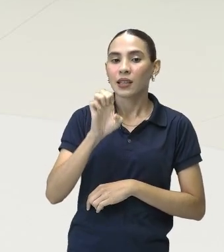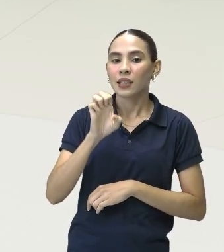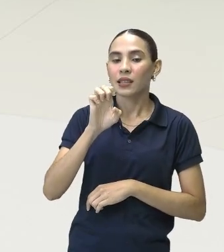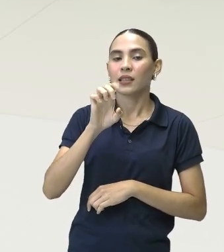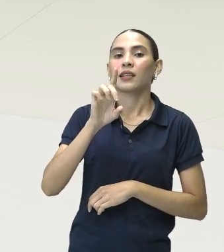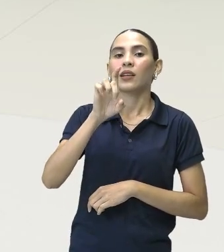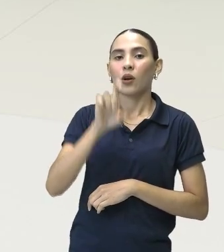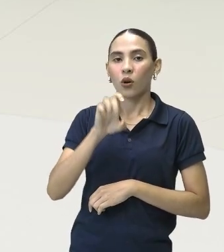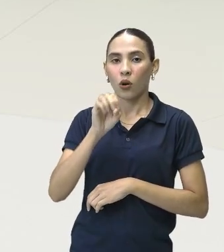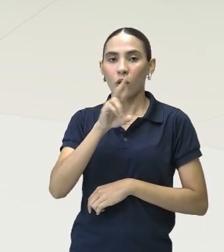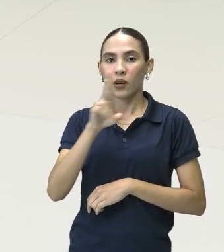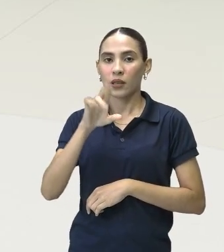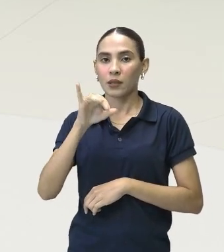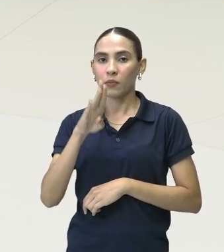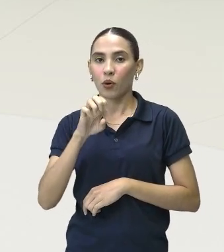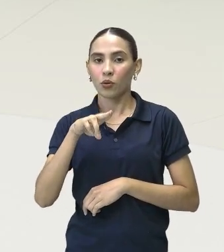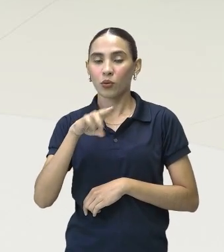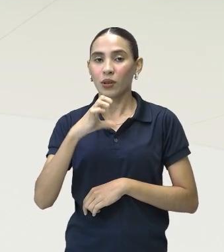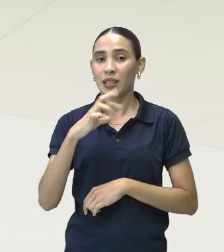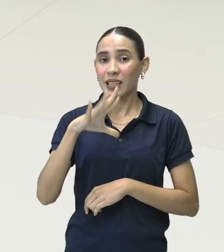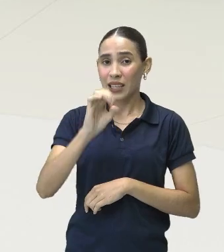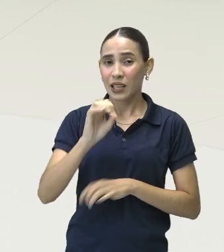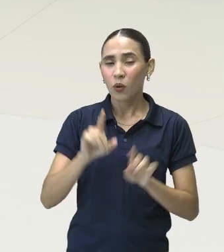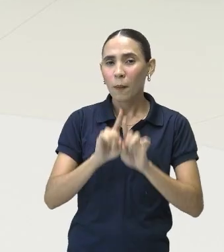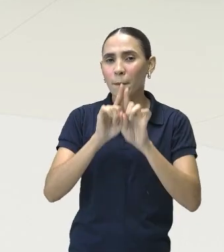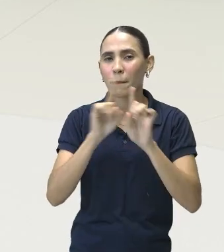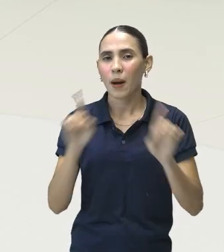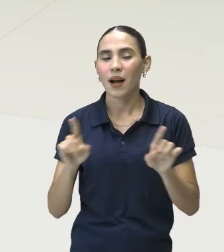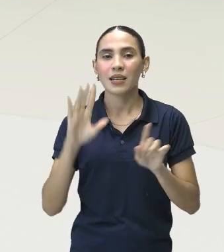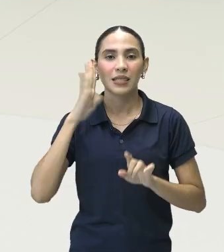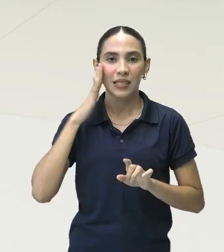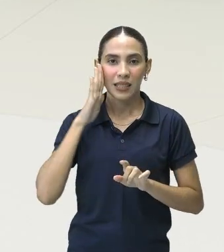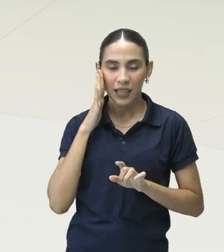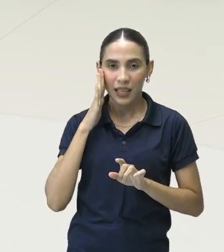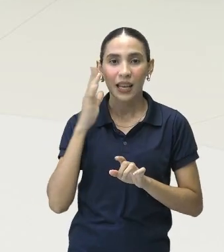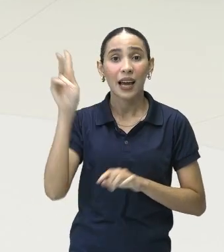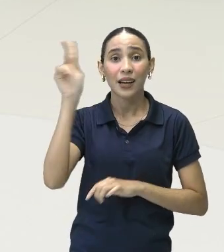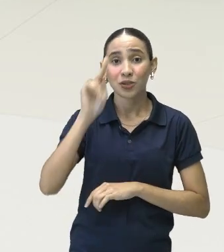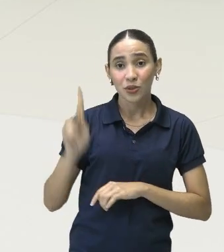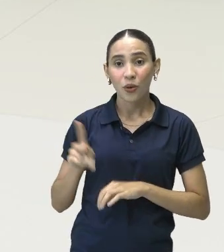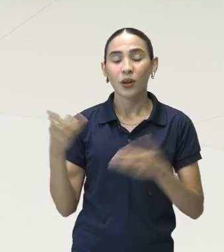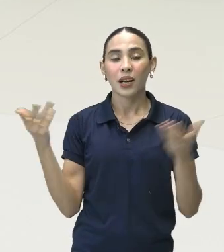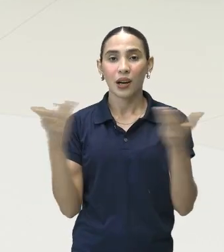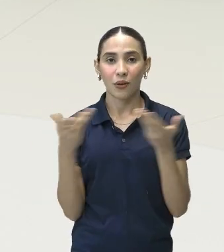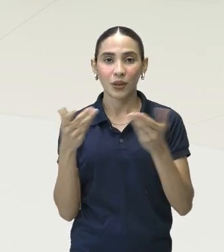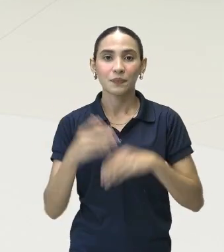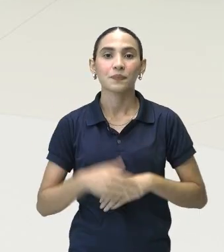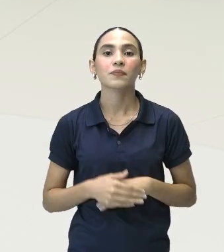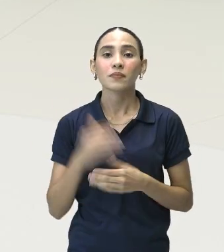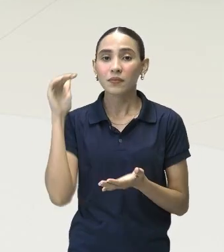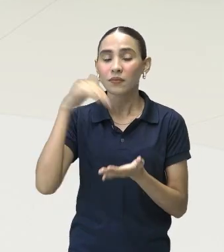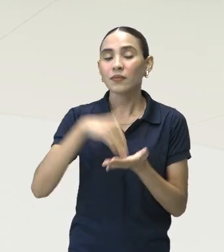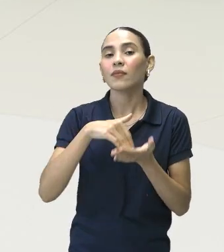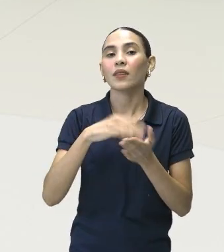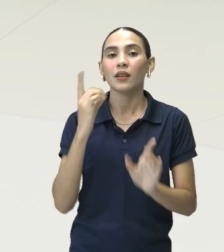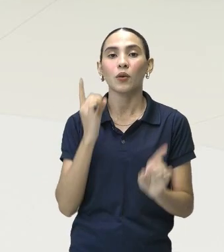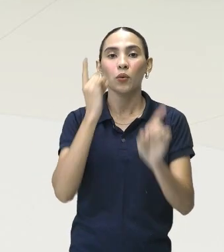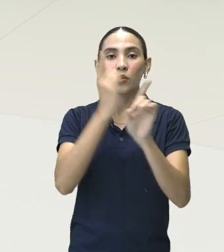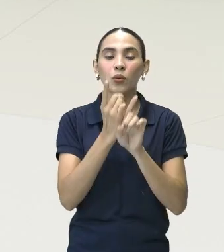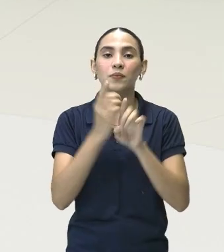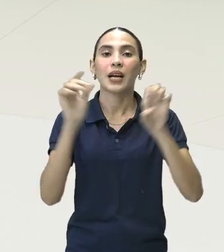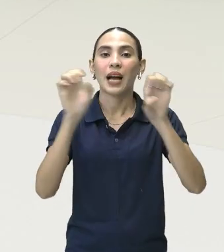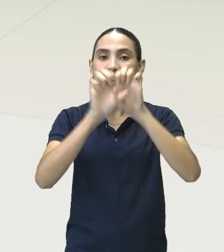desoxirribonucleico. Mas, para a gente entender um pouquinho, vamos contextualizar historicamente até o momento que se descobriu